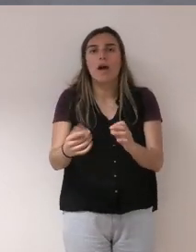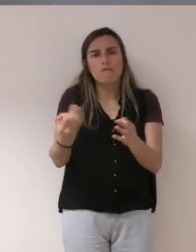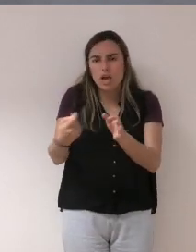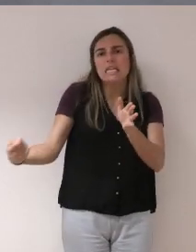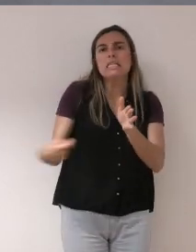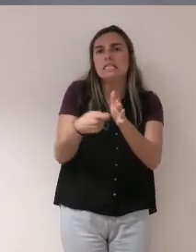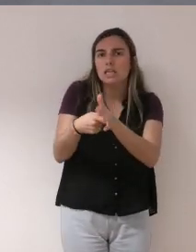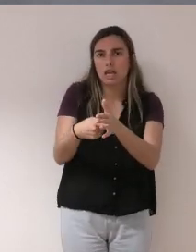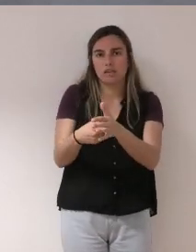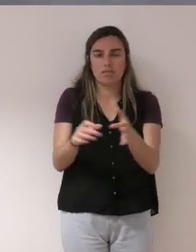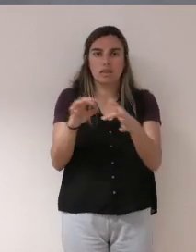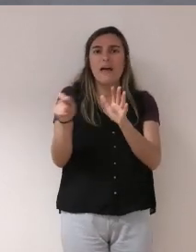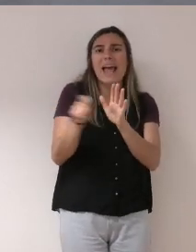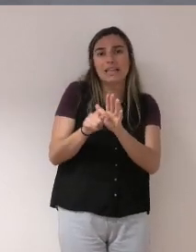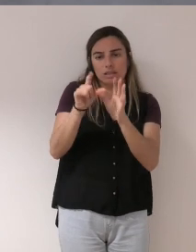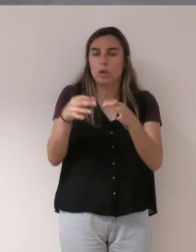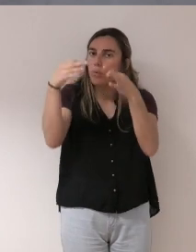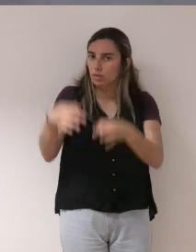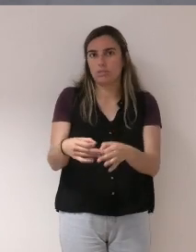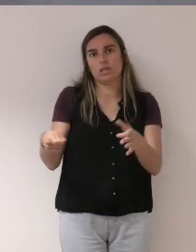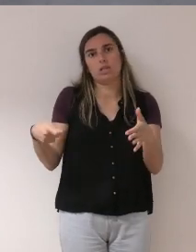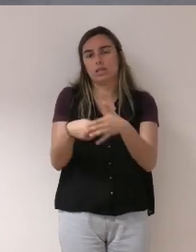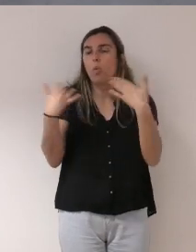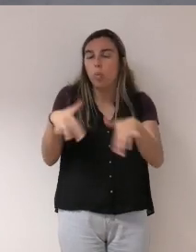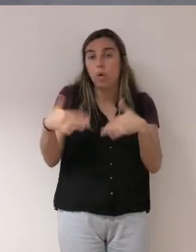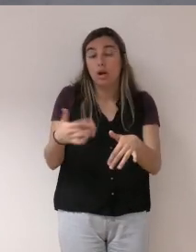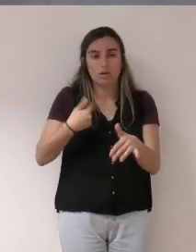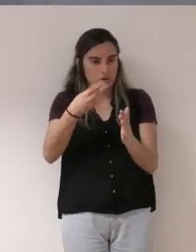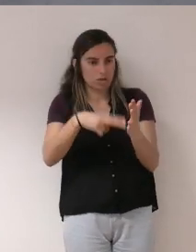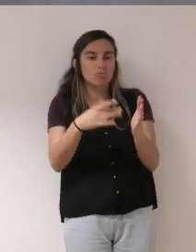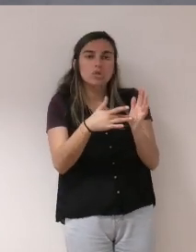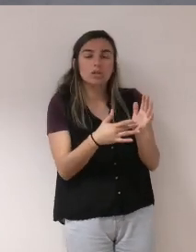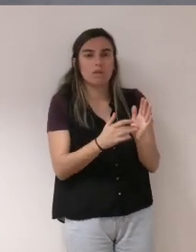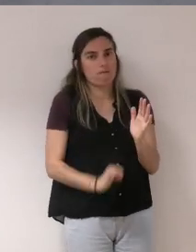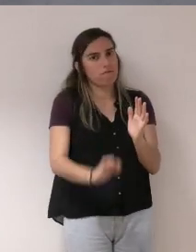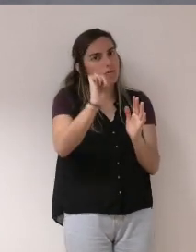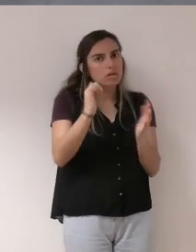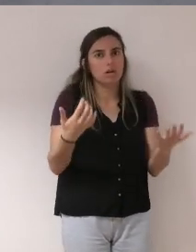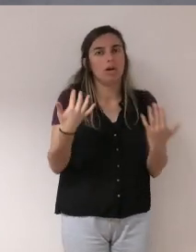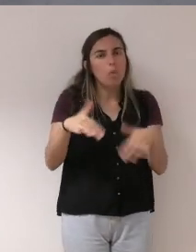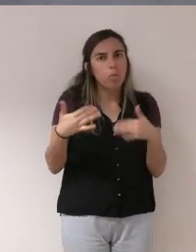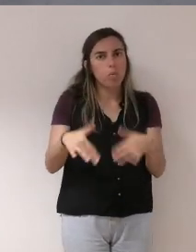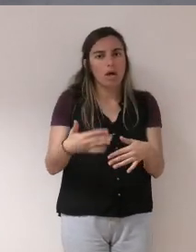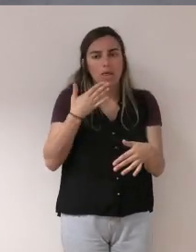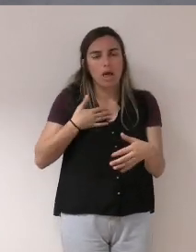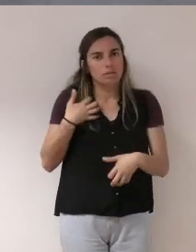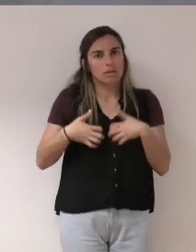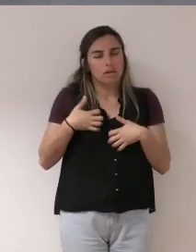exigente do ponto de vista ético e moral, não é? Há coisas que começou a ler nos seus livros que, de facto, mexem